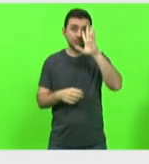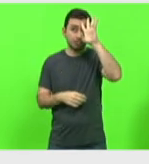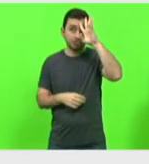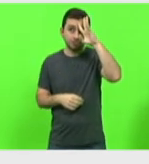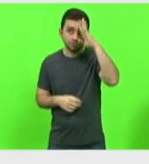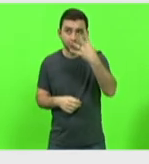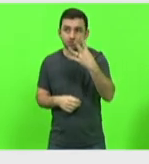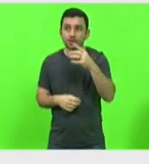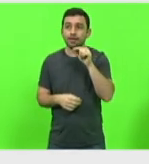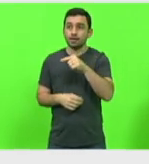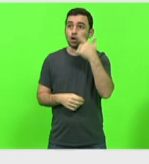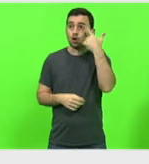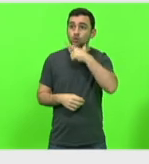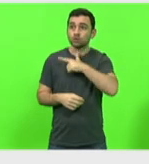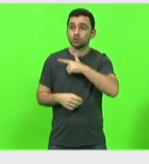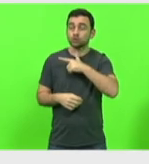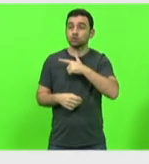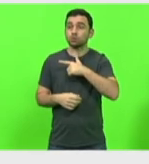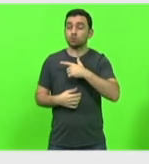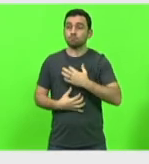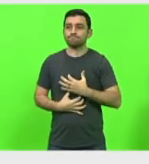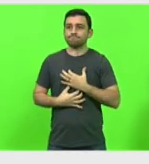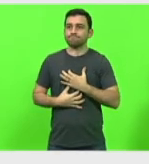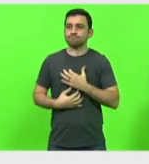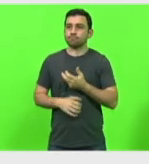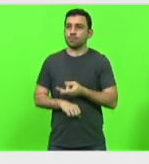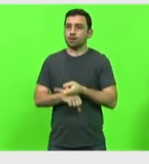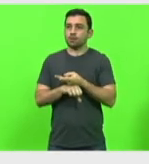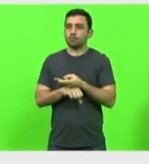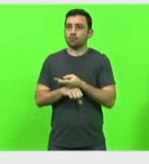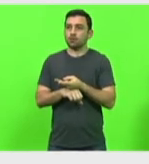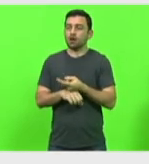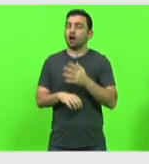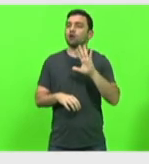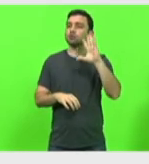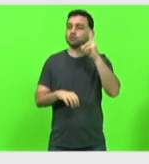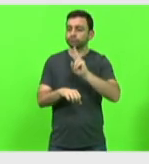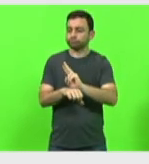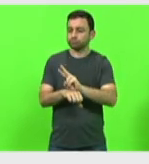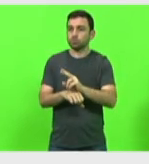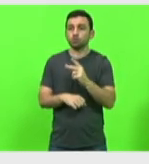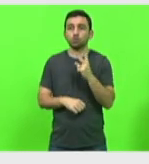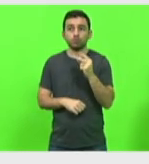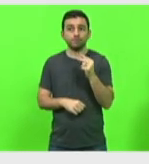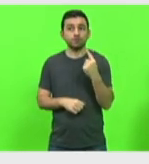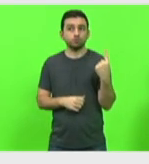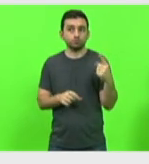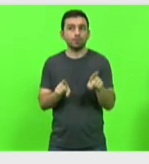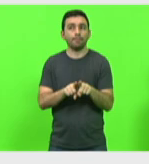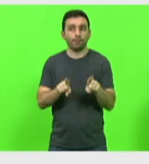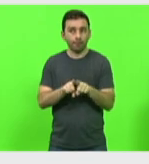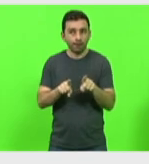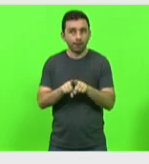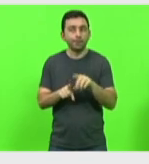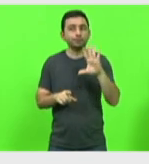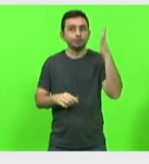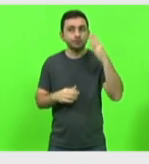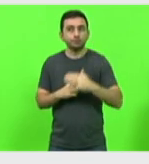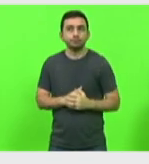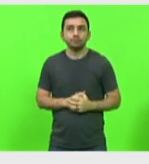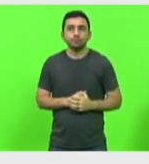premiado nacionalmente preso em fiscalização. Essa é de 2021 também. E